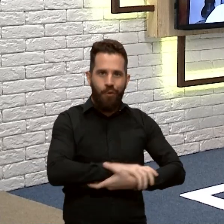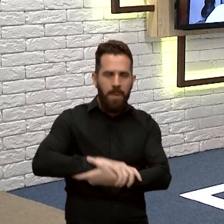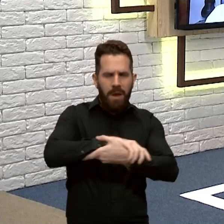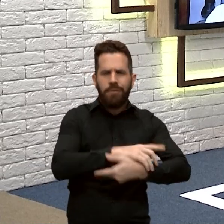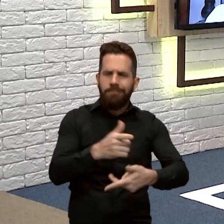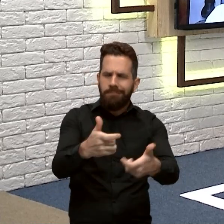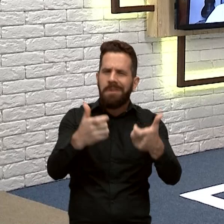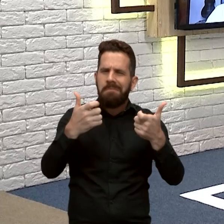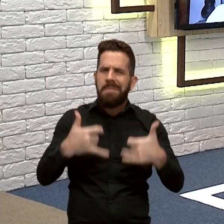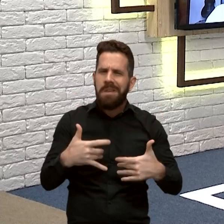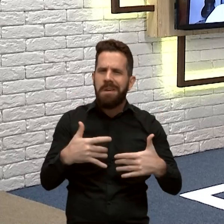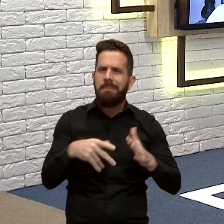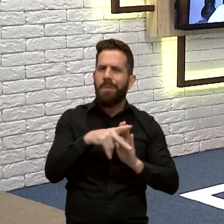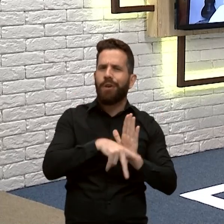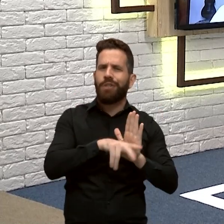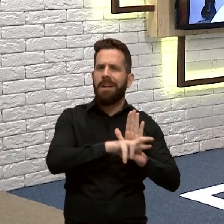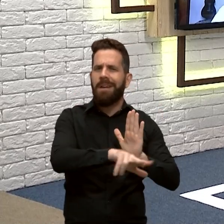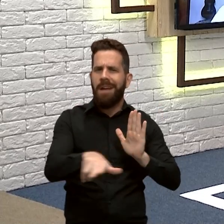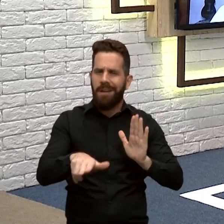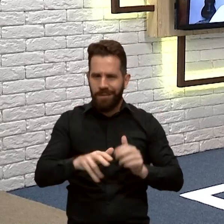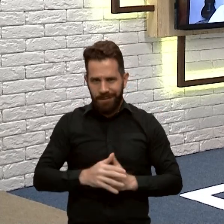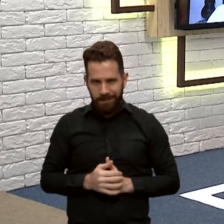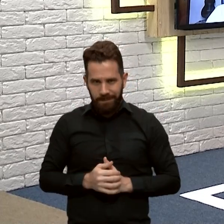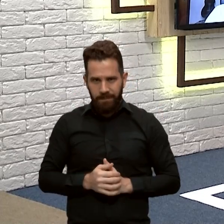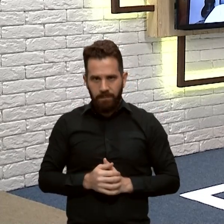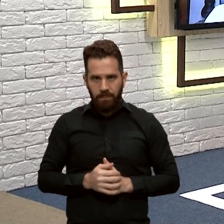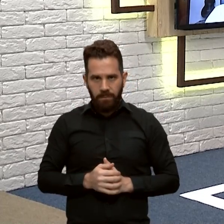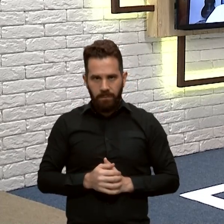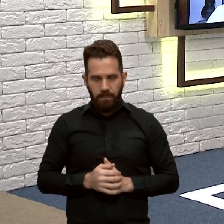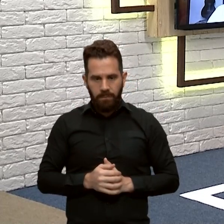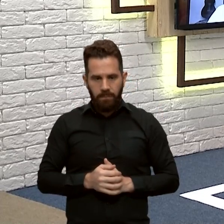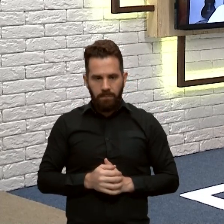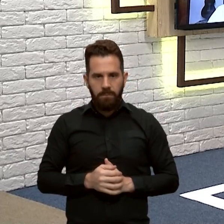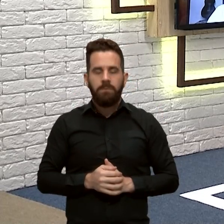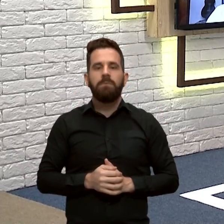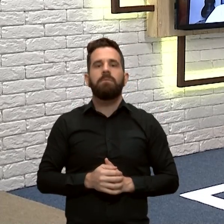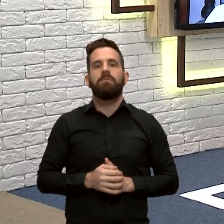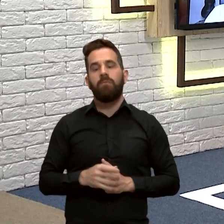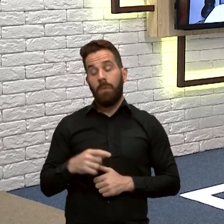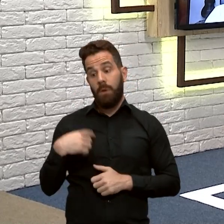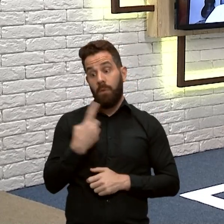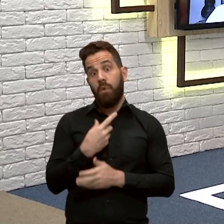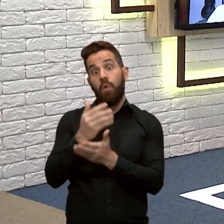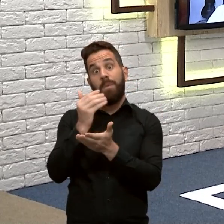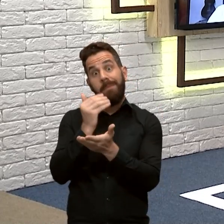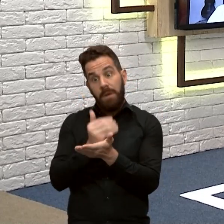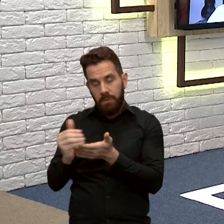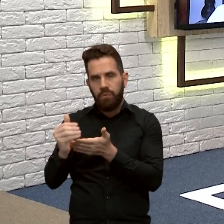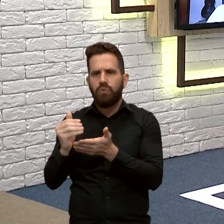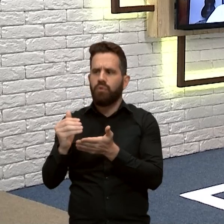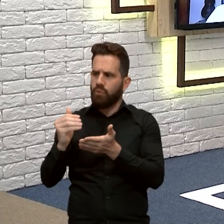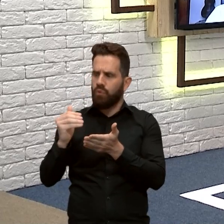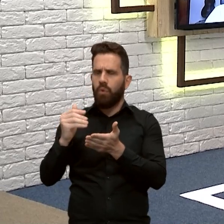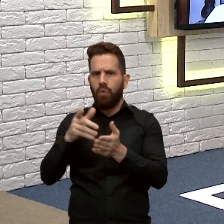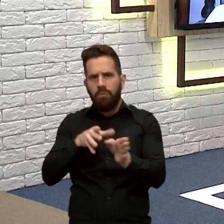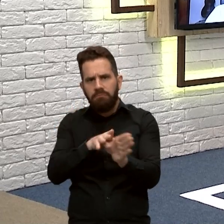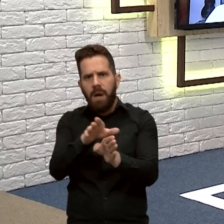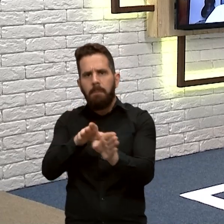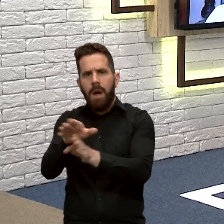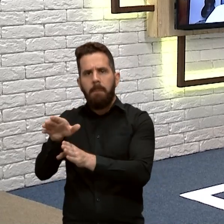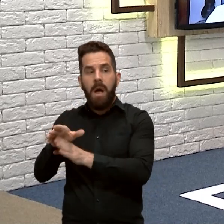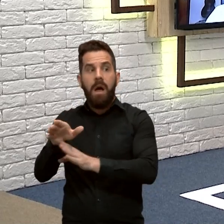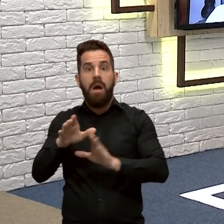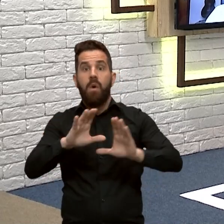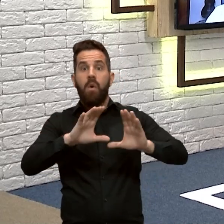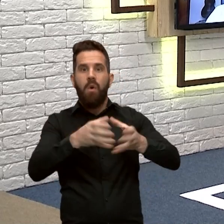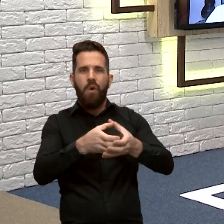Então, nós começamos a trabalhar com as cooperativas aqui em Goiânia, lá em 2008, né,